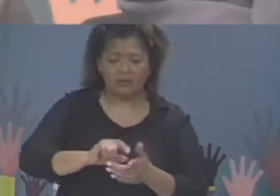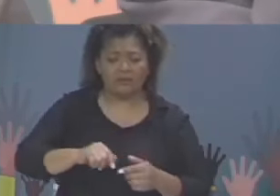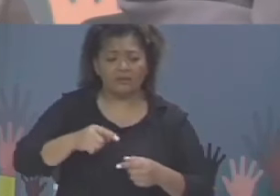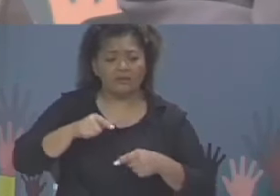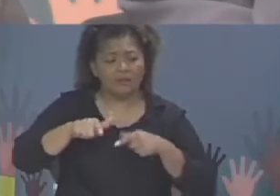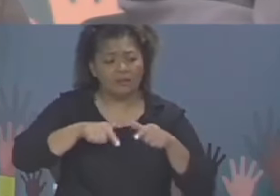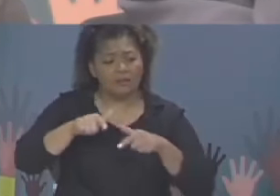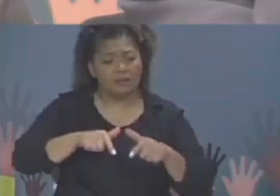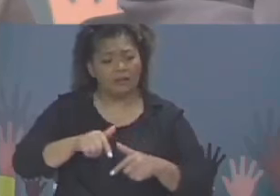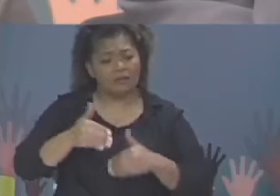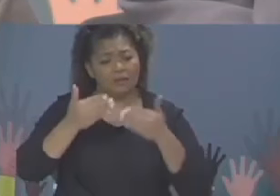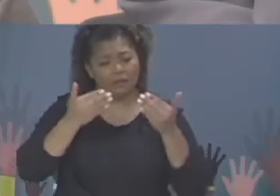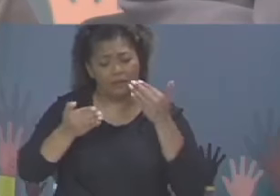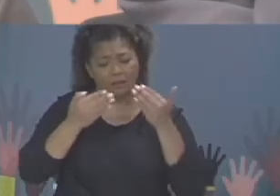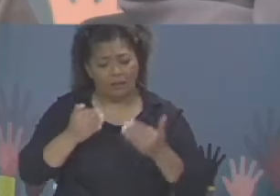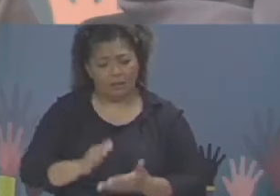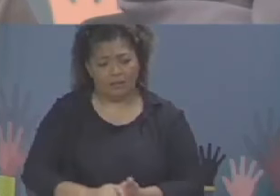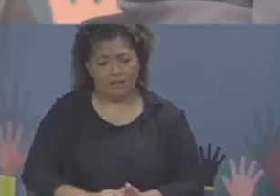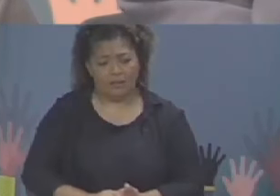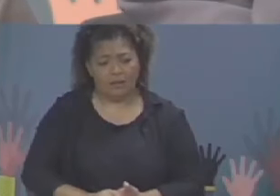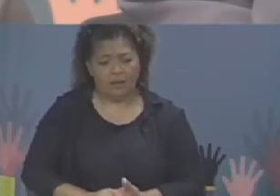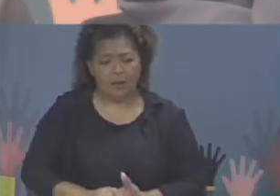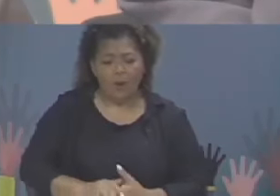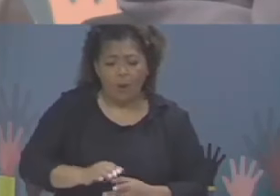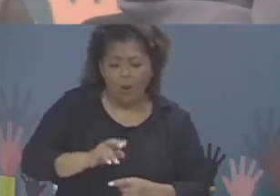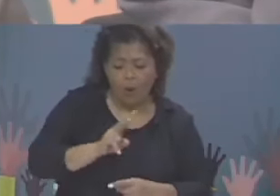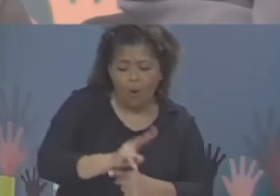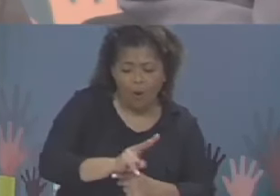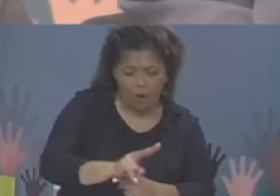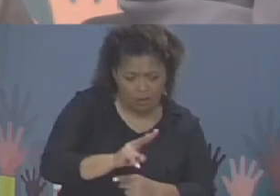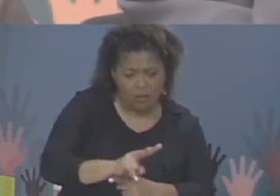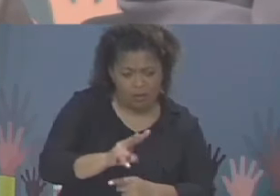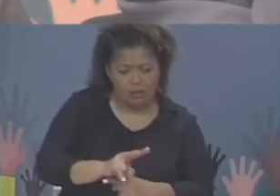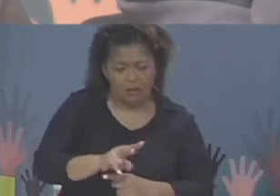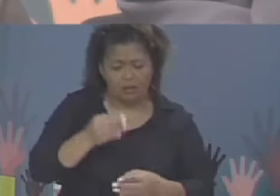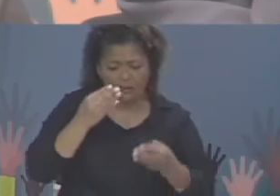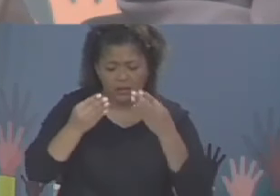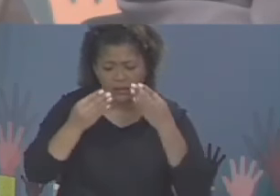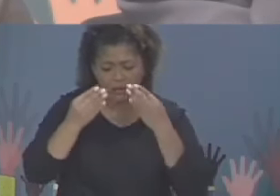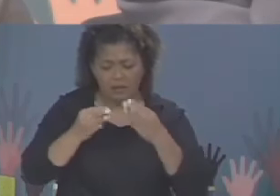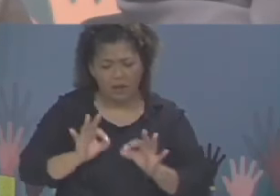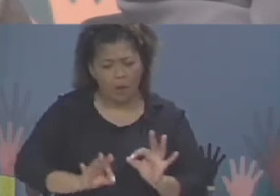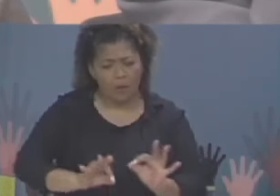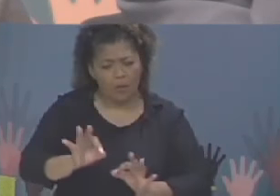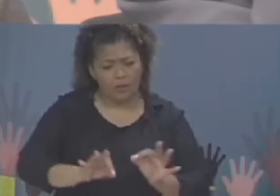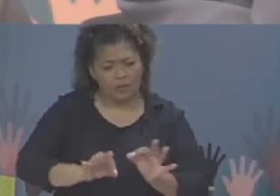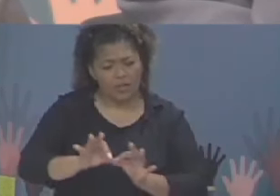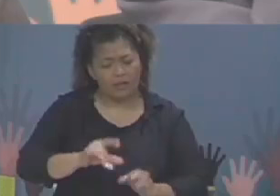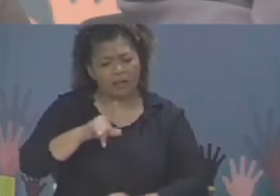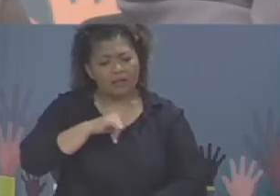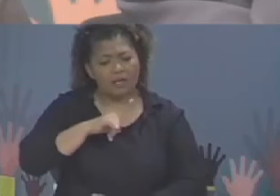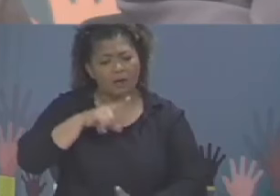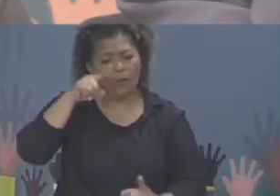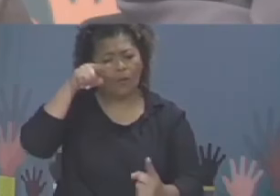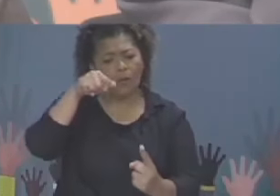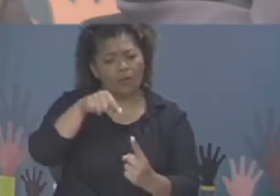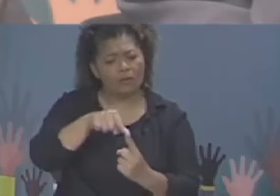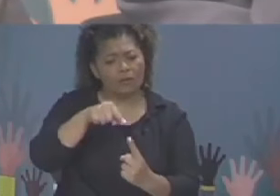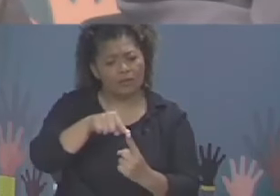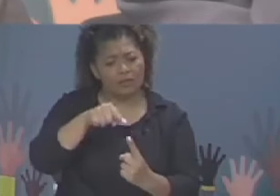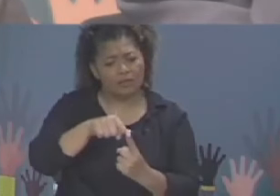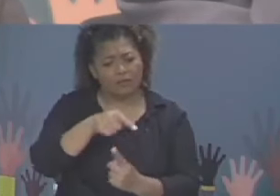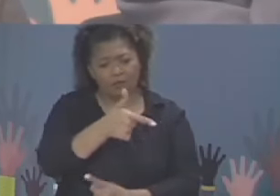o Orienta-Psi. O Orienta-Psi está previsto em 5 etapas. É um projeto que tem como foco e objetivo o ano